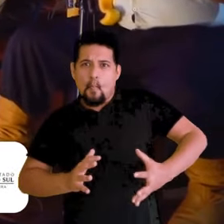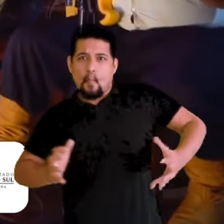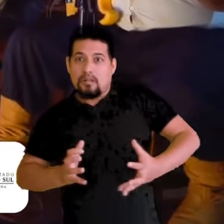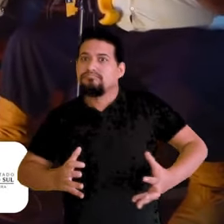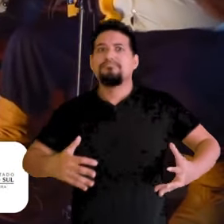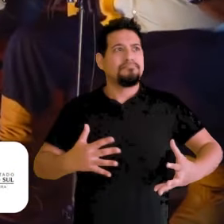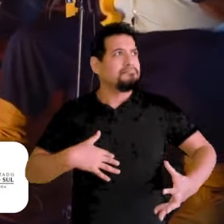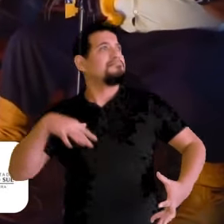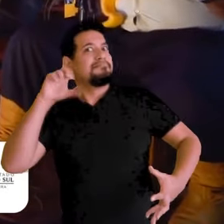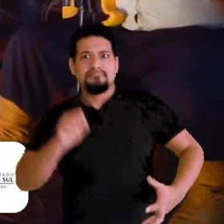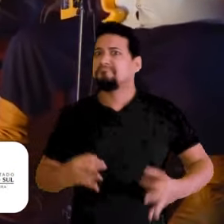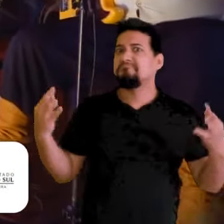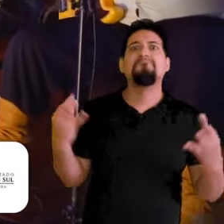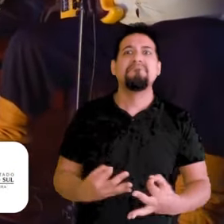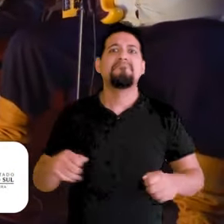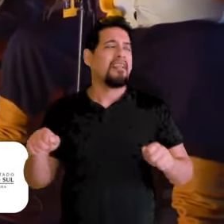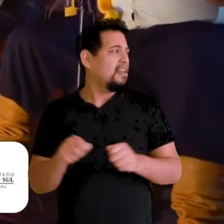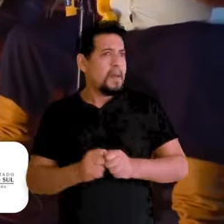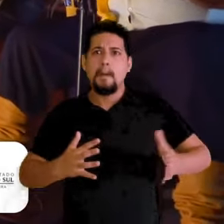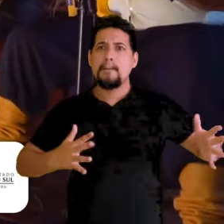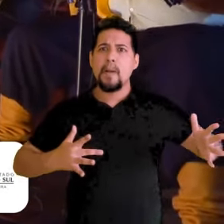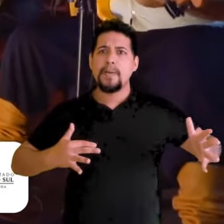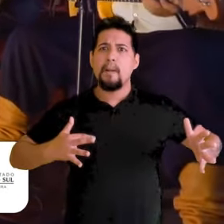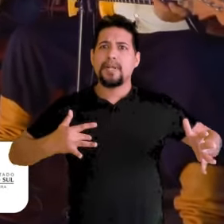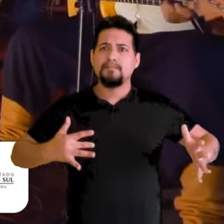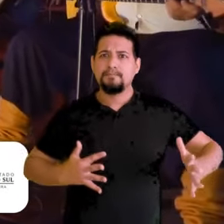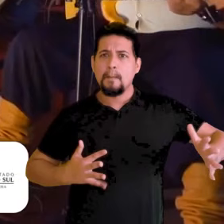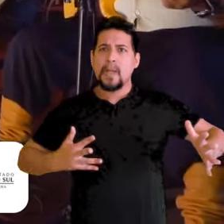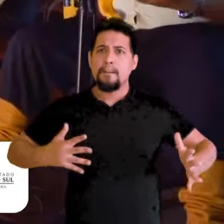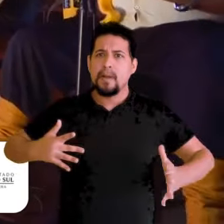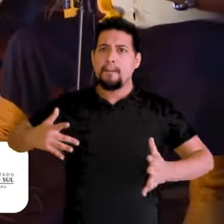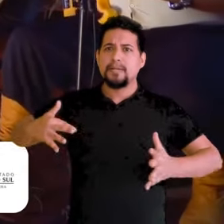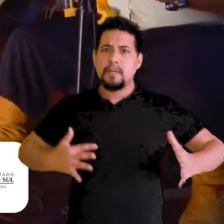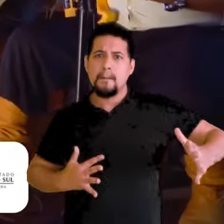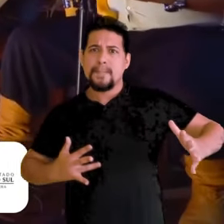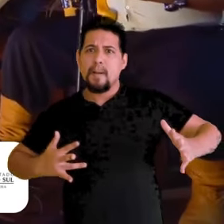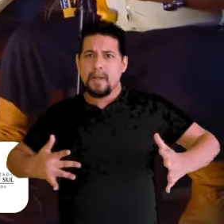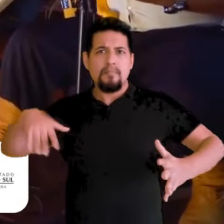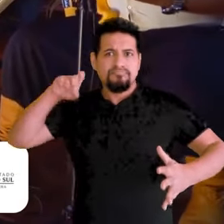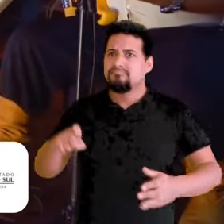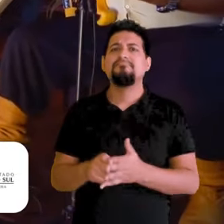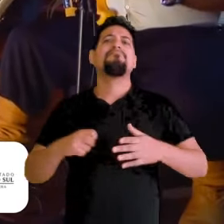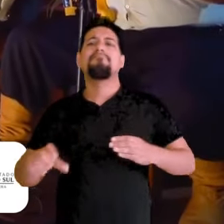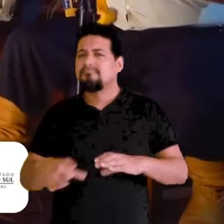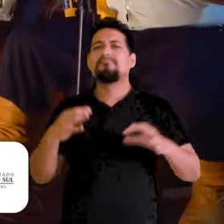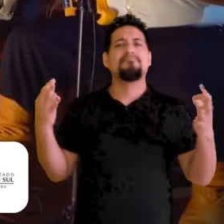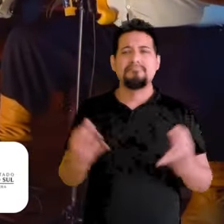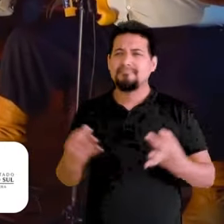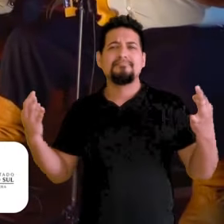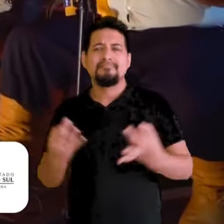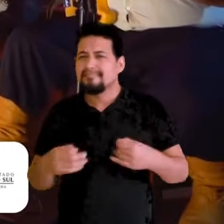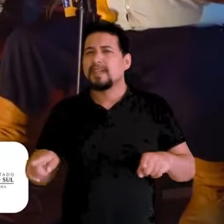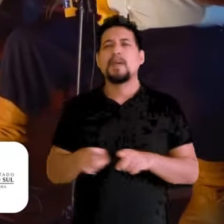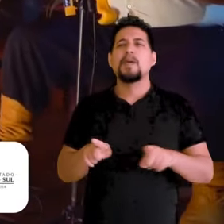com os dedos, faço brotar nas teclas o som apeludado, que é canto de